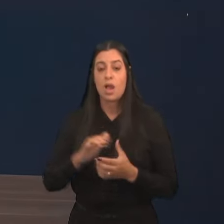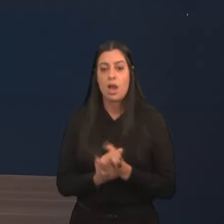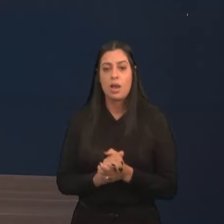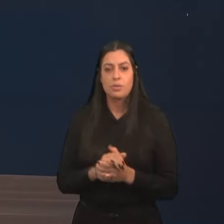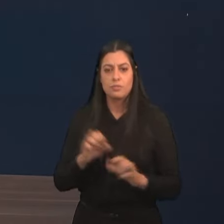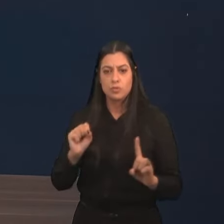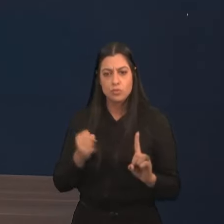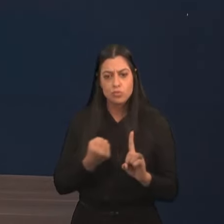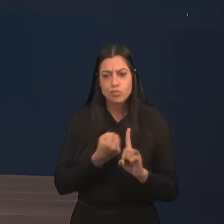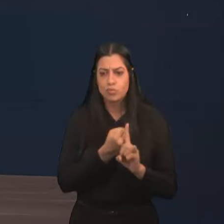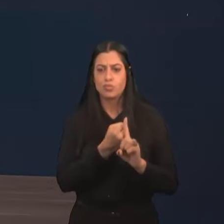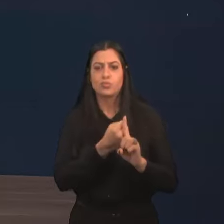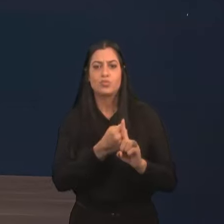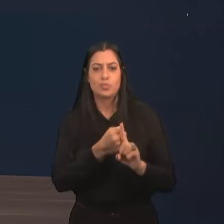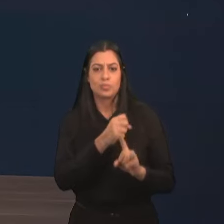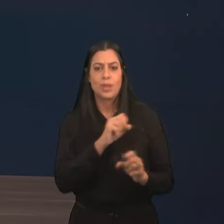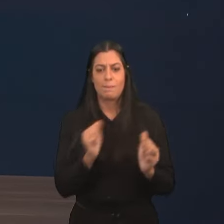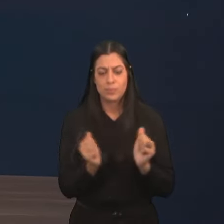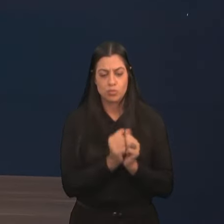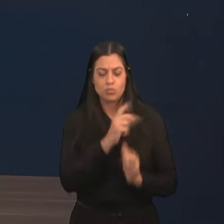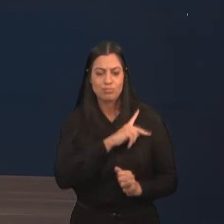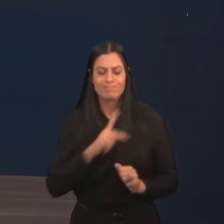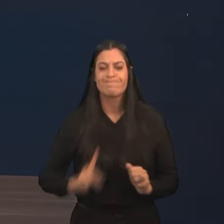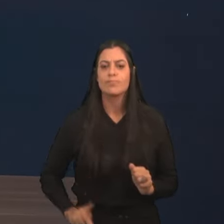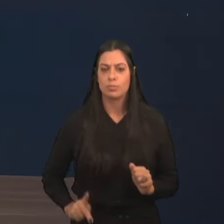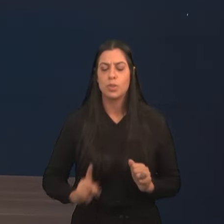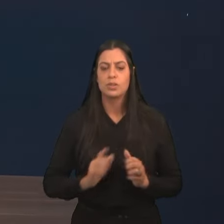construção cuidadosa para a captura do poder político.